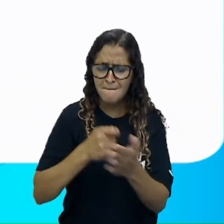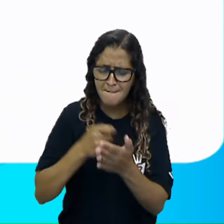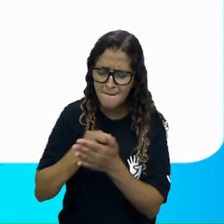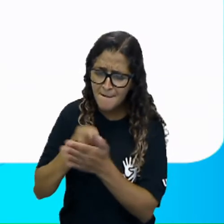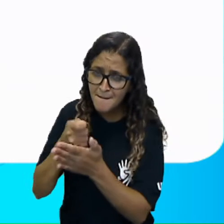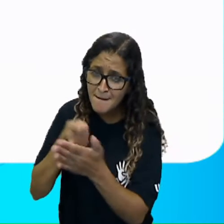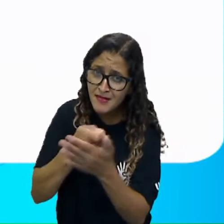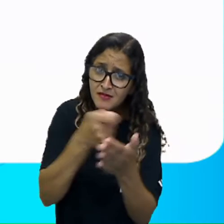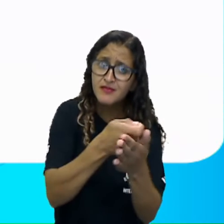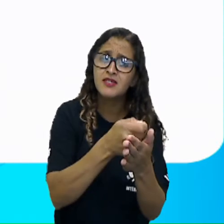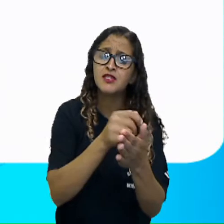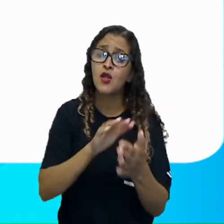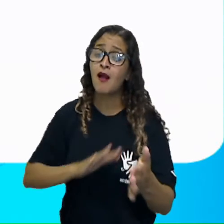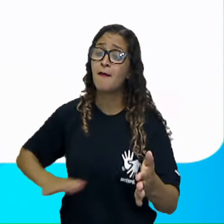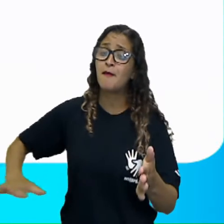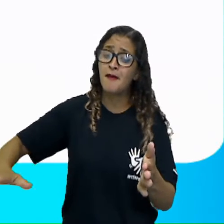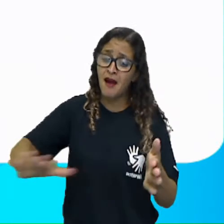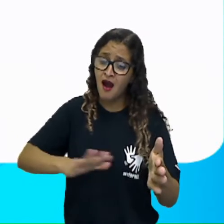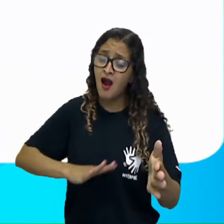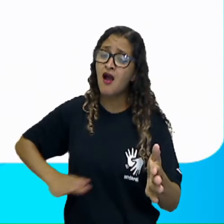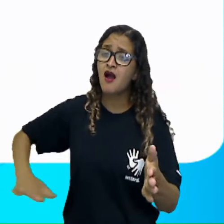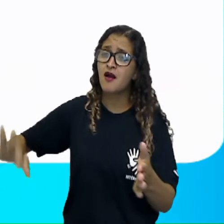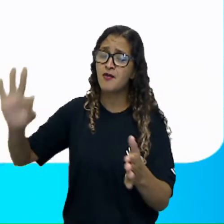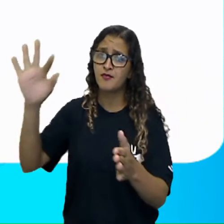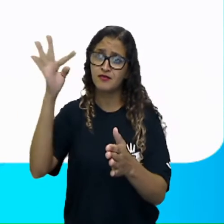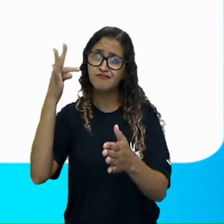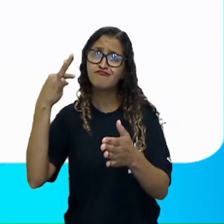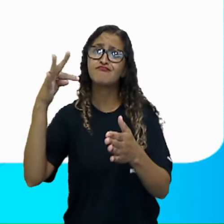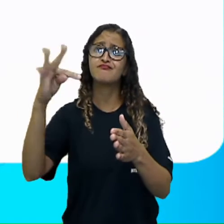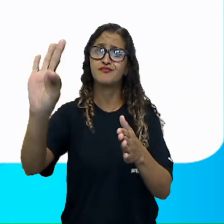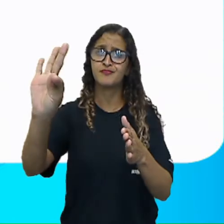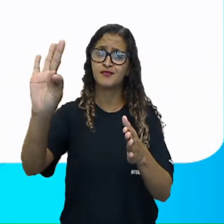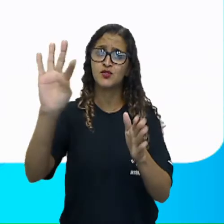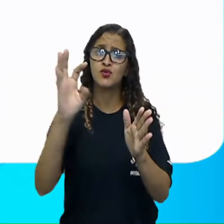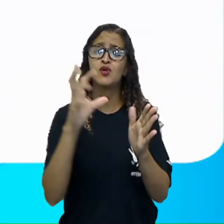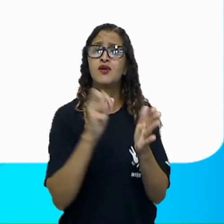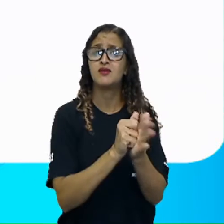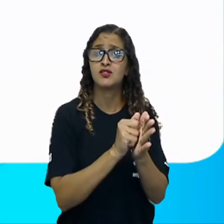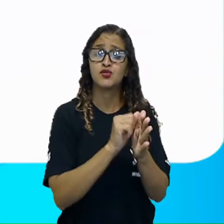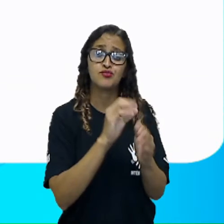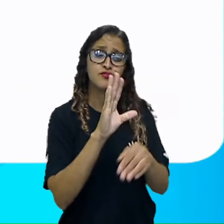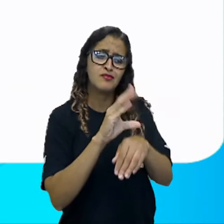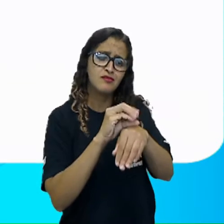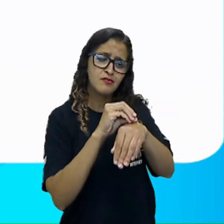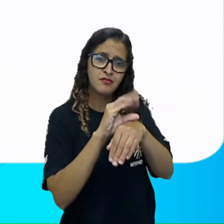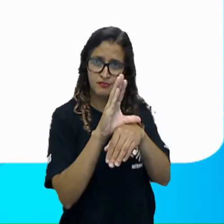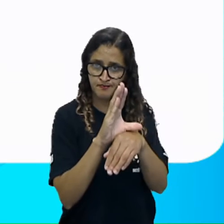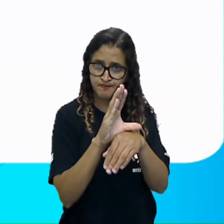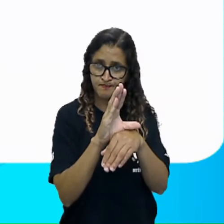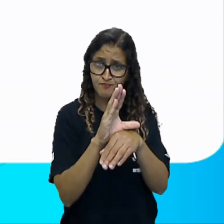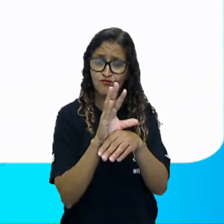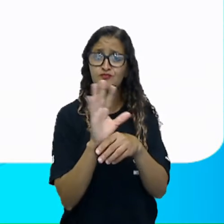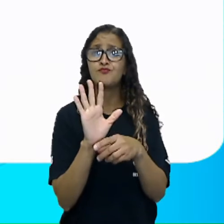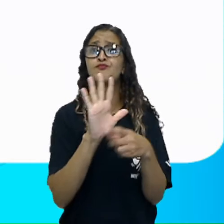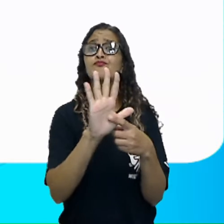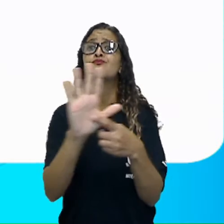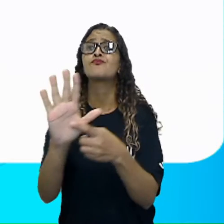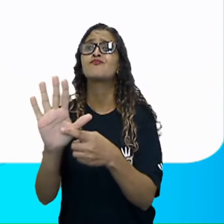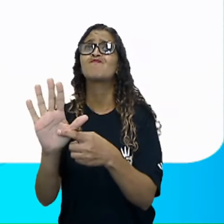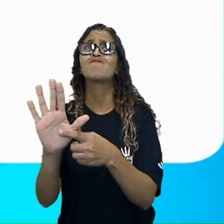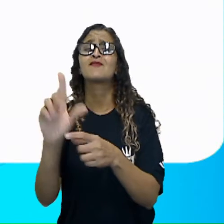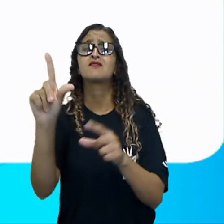vez mais cobrado em ambientes acadêmicos e de produção de conhecimento. Saber sua definição e